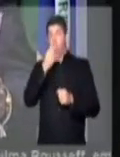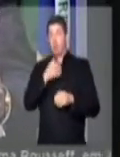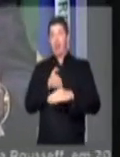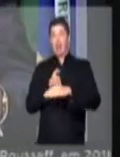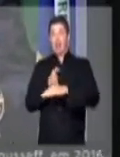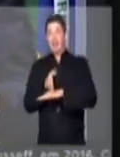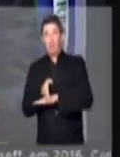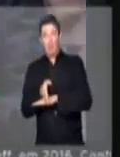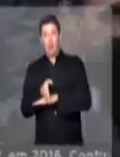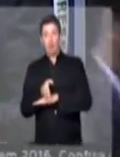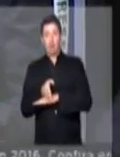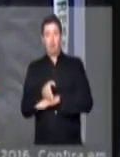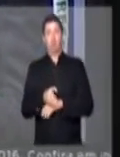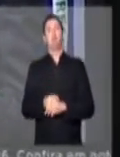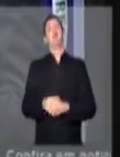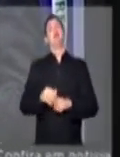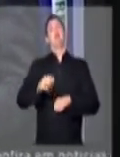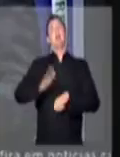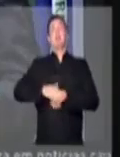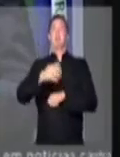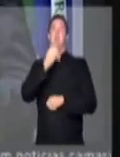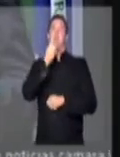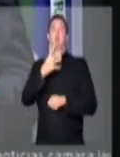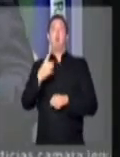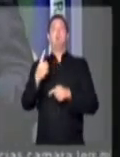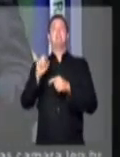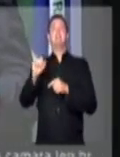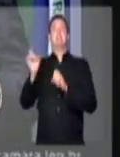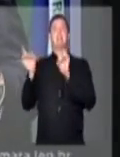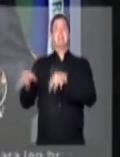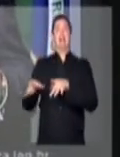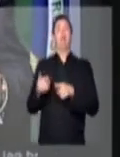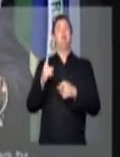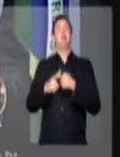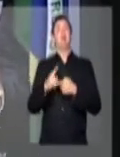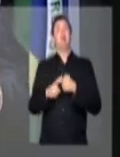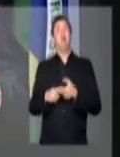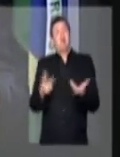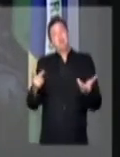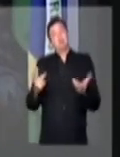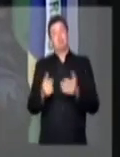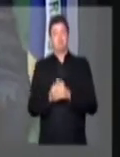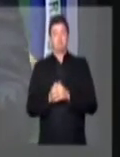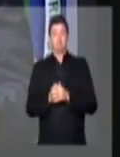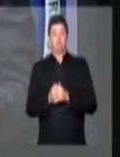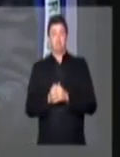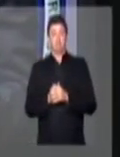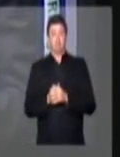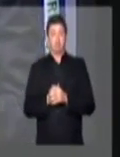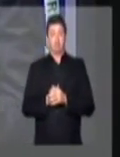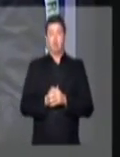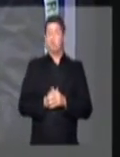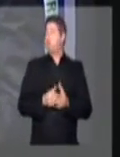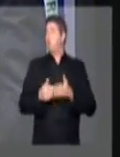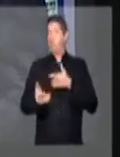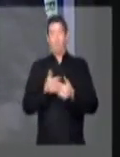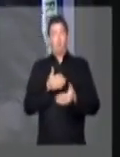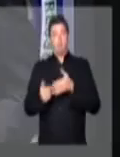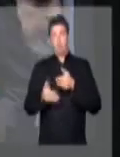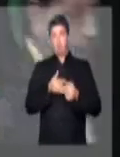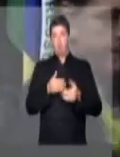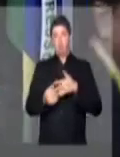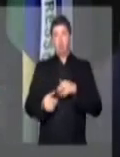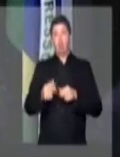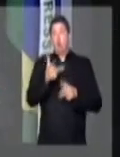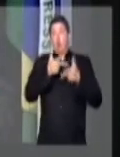entrar e fará um bem ainda maior ao sair, porque deixará a lição de que, por maiores que sejam